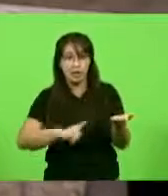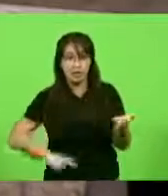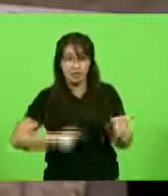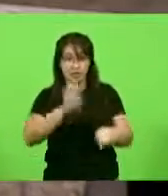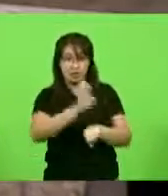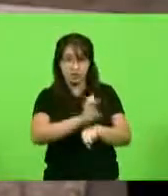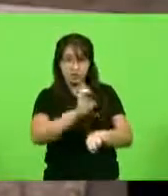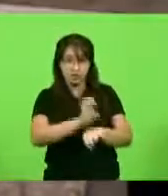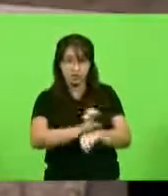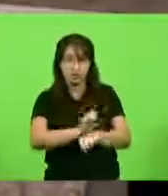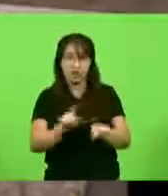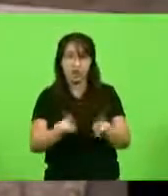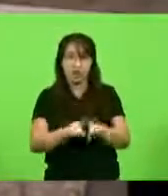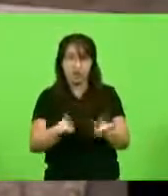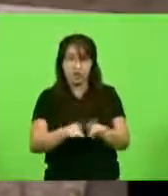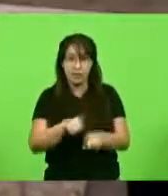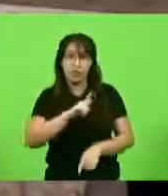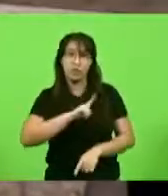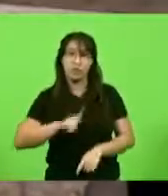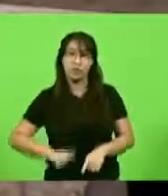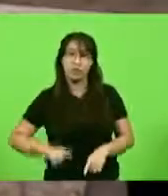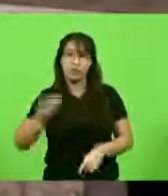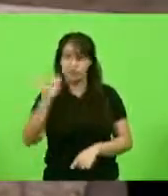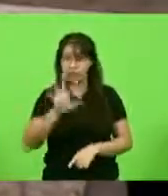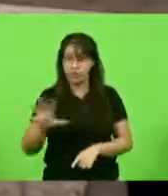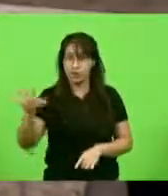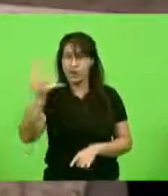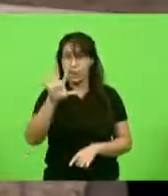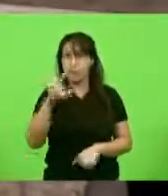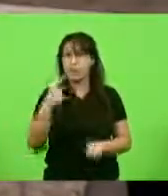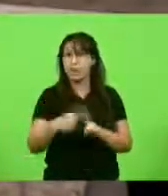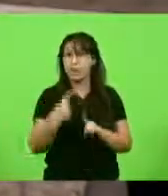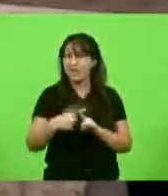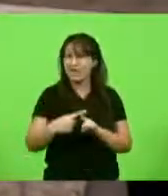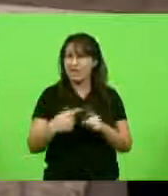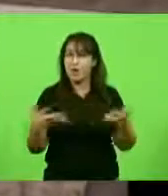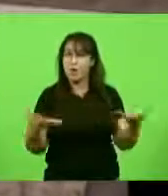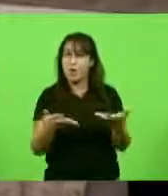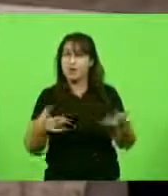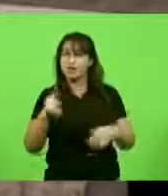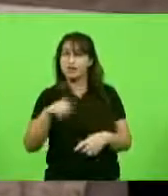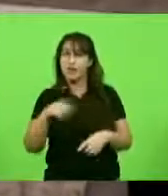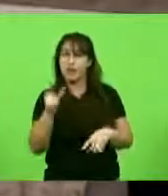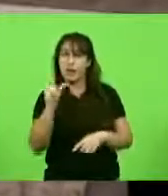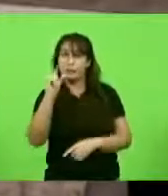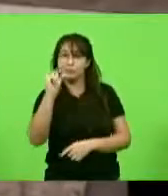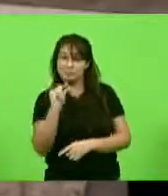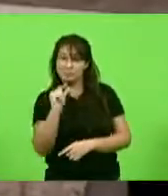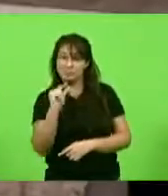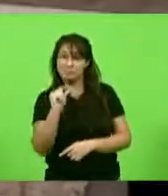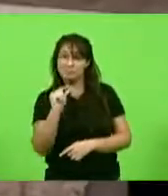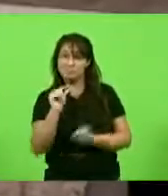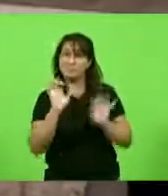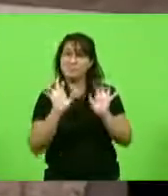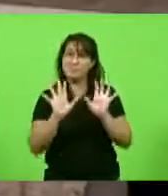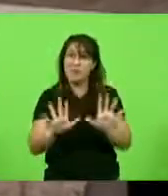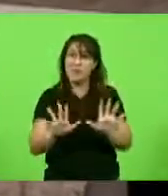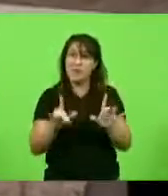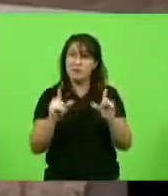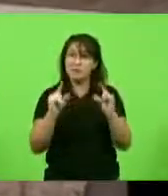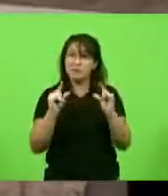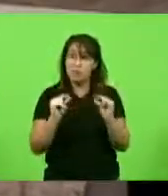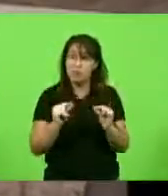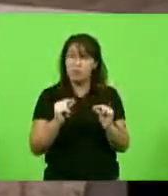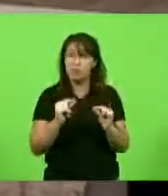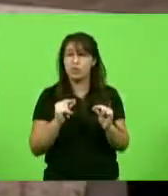federal, porque o que está se fazendo aqui hoje é só um pouquinho, mas muito pouco do que o Estado